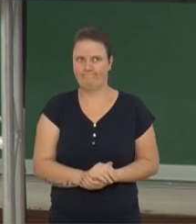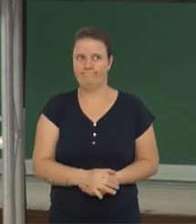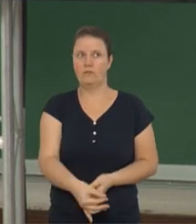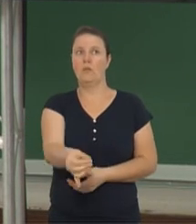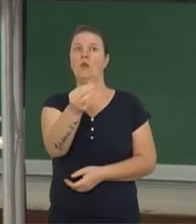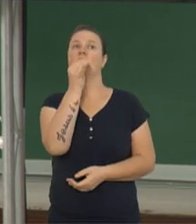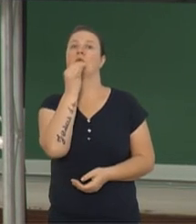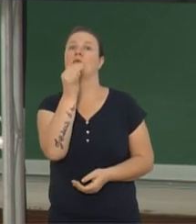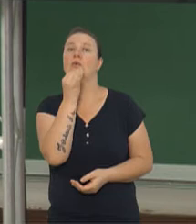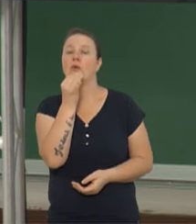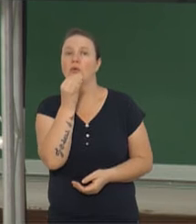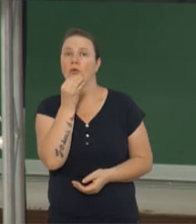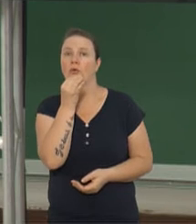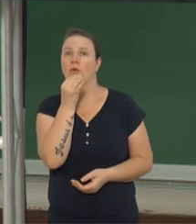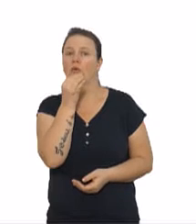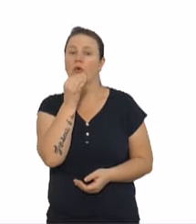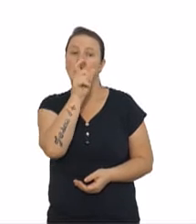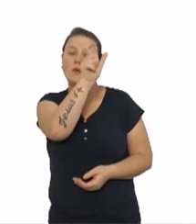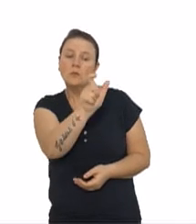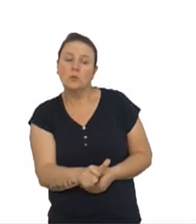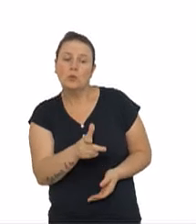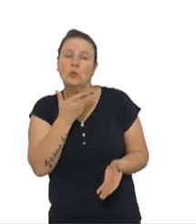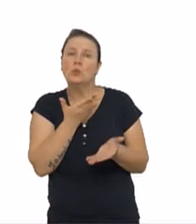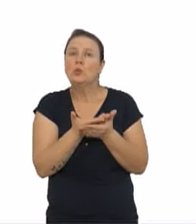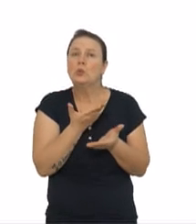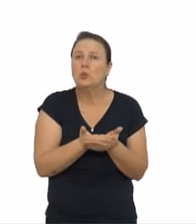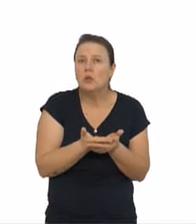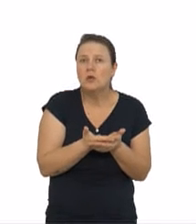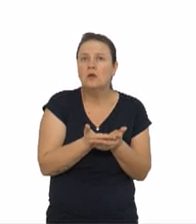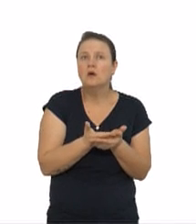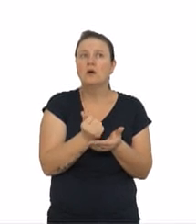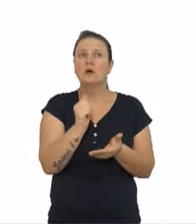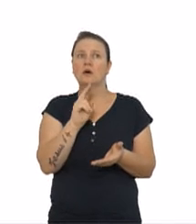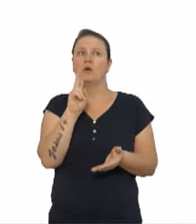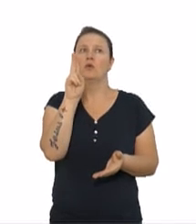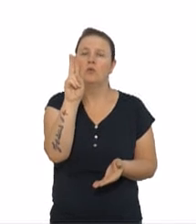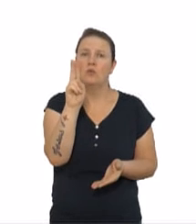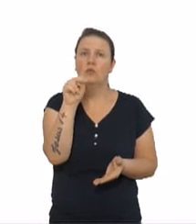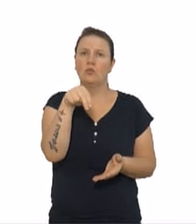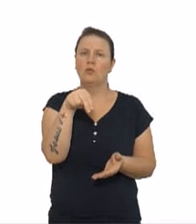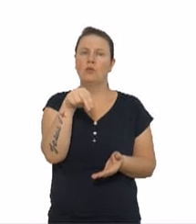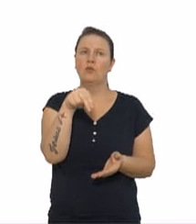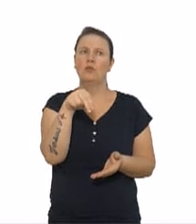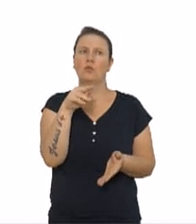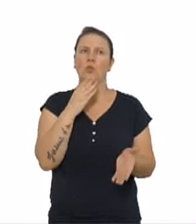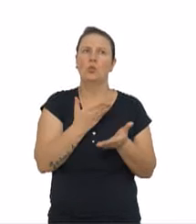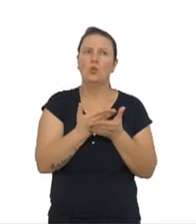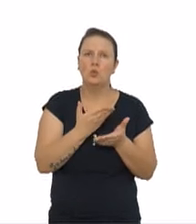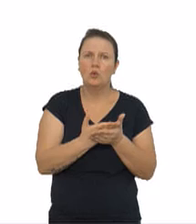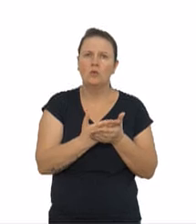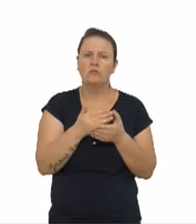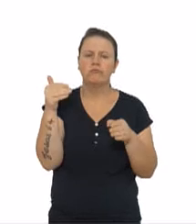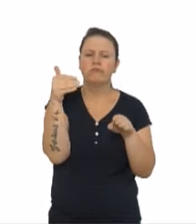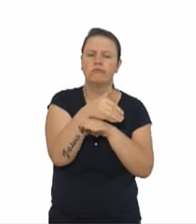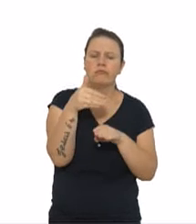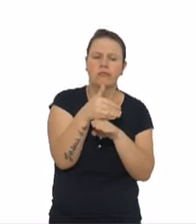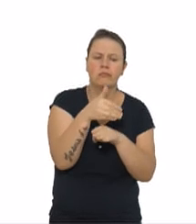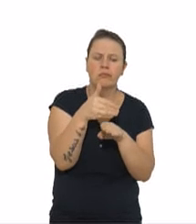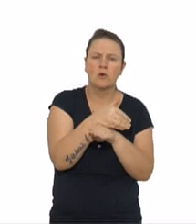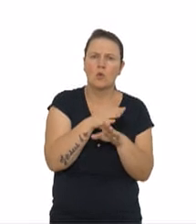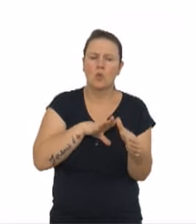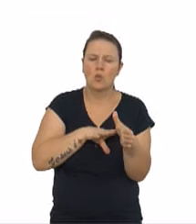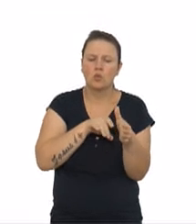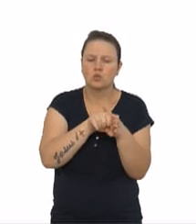Ejemplo, el estudiante aún no accedió al classroom. El estudiante todavía no